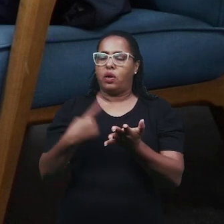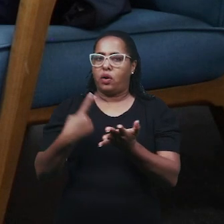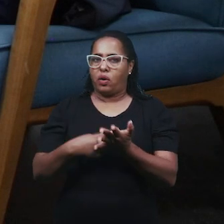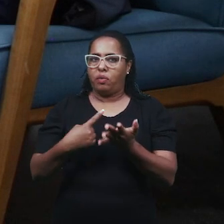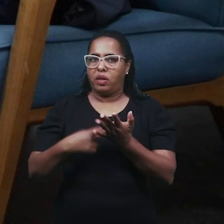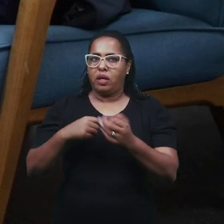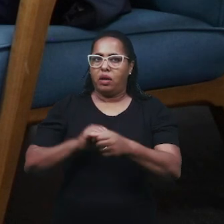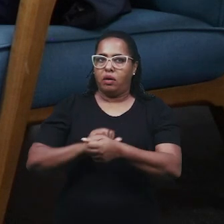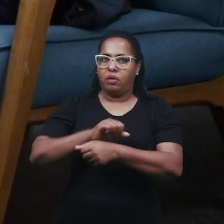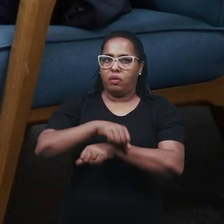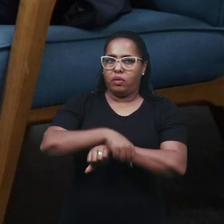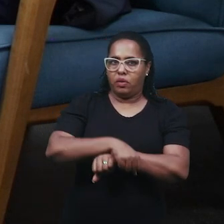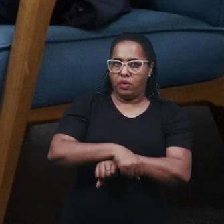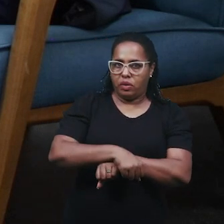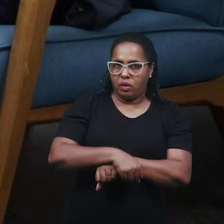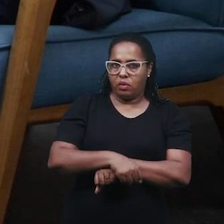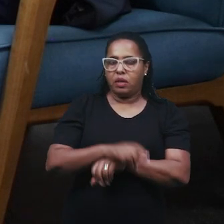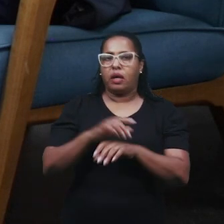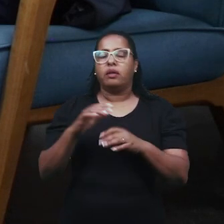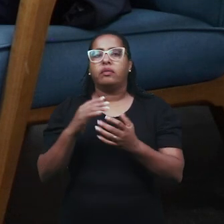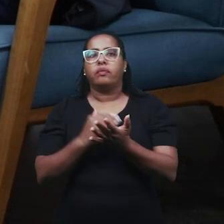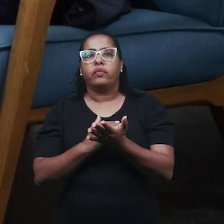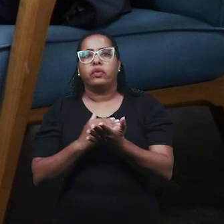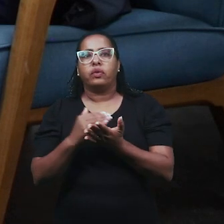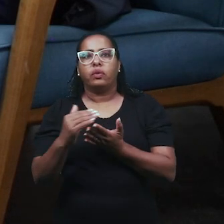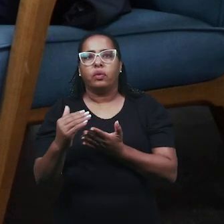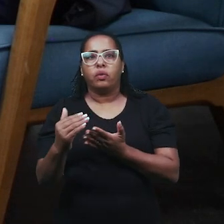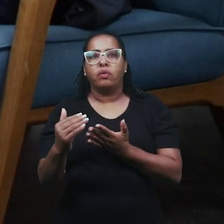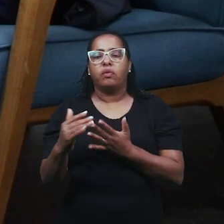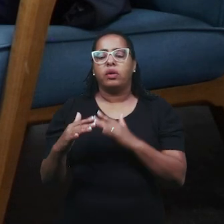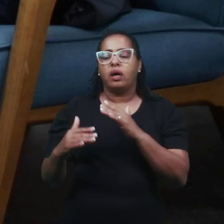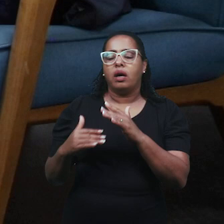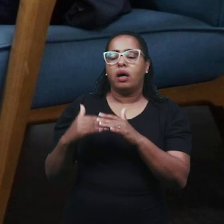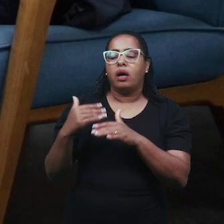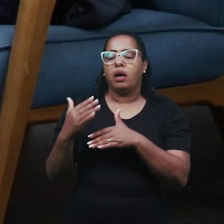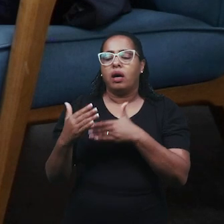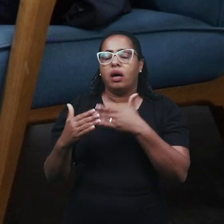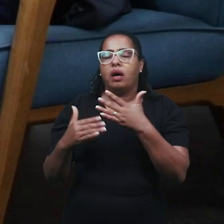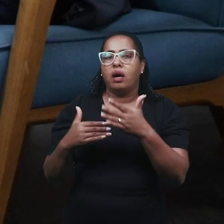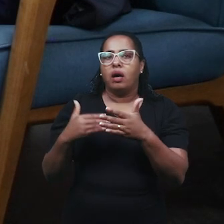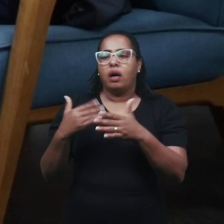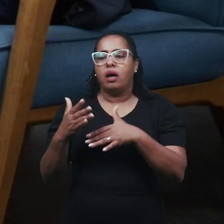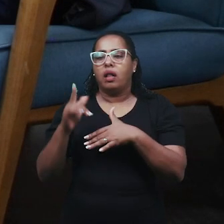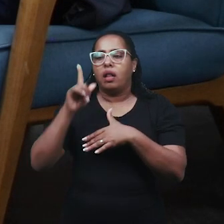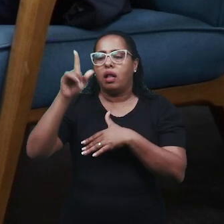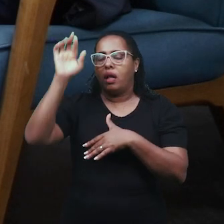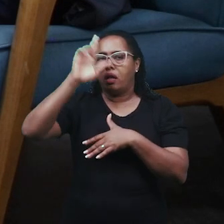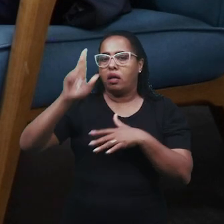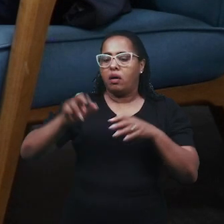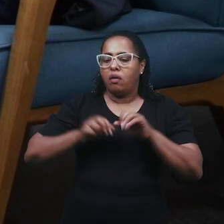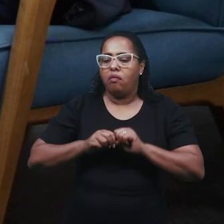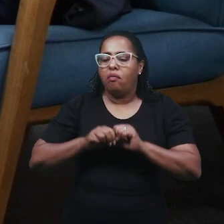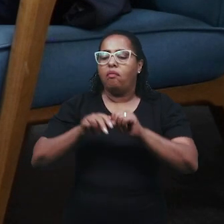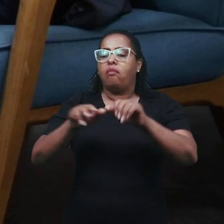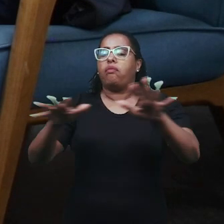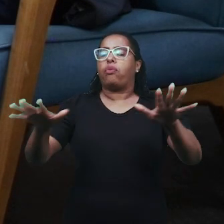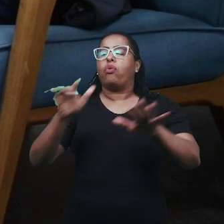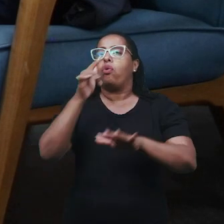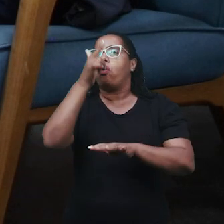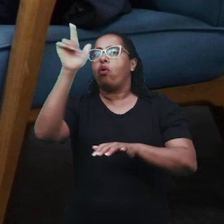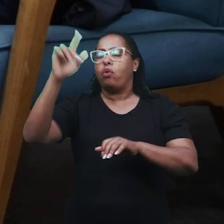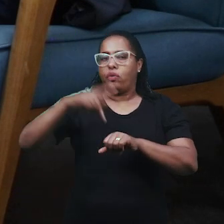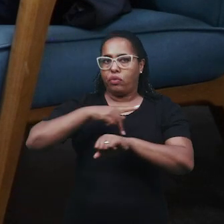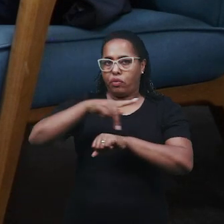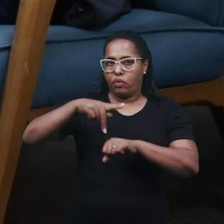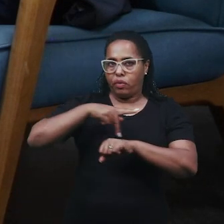do Brasil vieram, e assim começou devagarzinho a espalhar a obra na Rússia e depois para os outros países